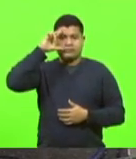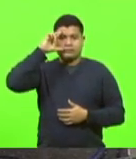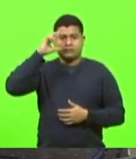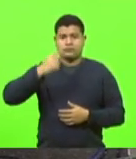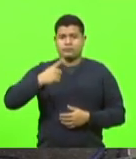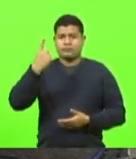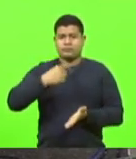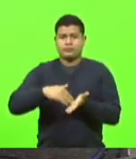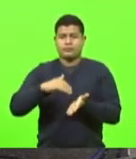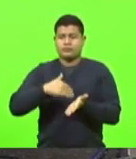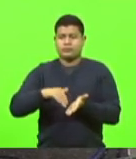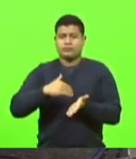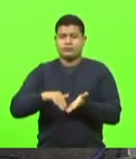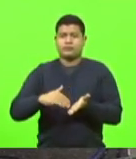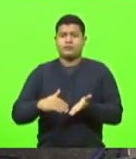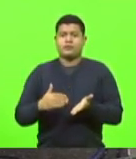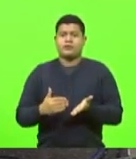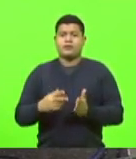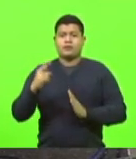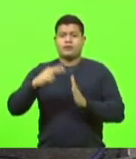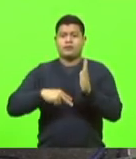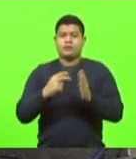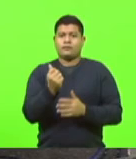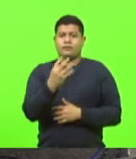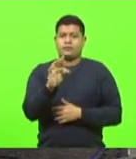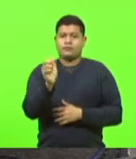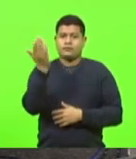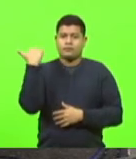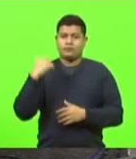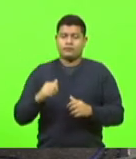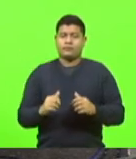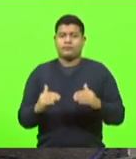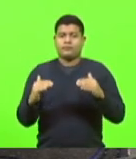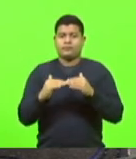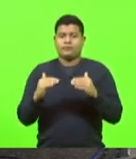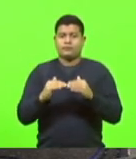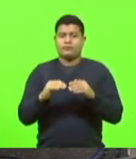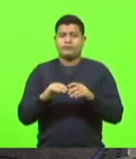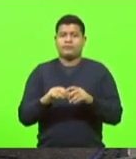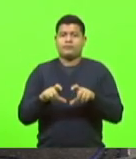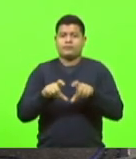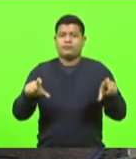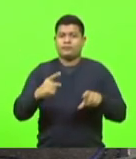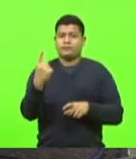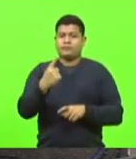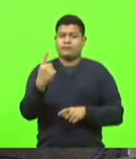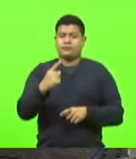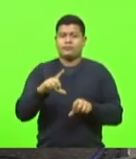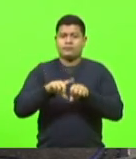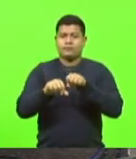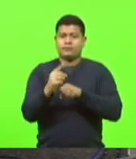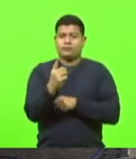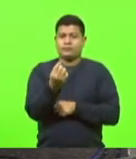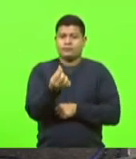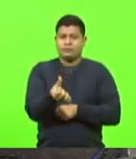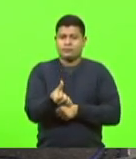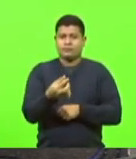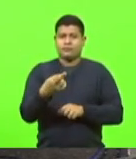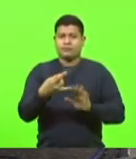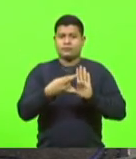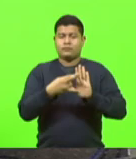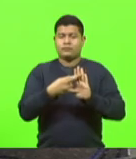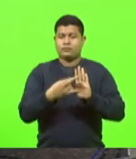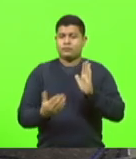primeiro secretário, para proceder à leitura da data da sessão anterior que, em consonância com o parágrafo 1º do artigo 106 do Regimento